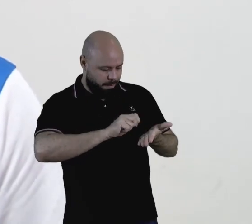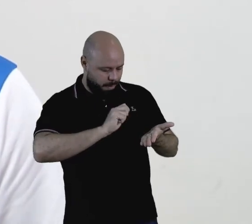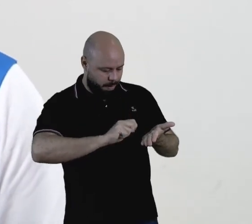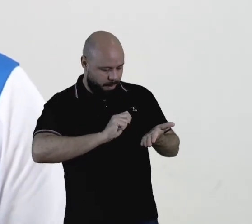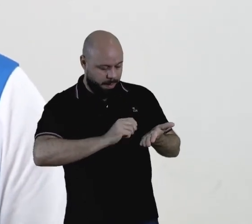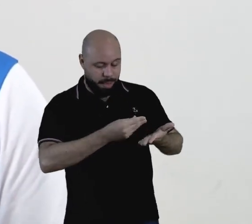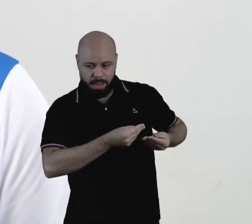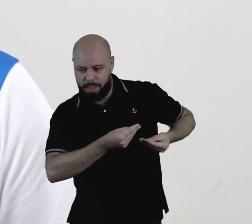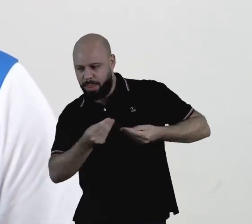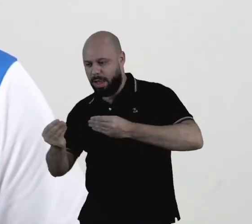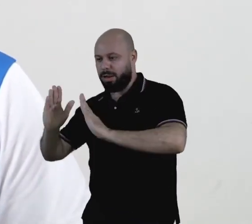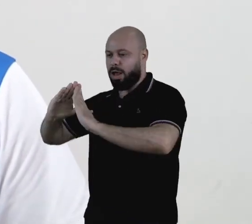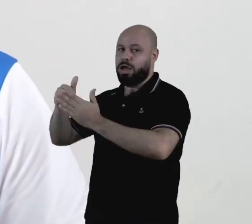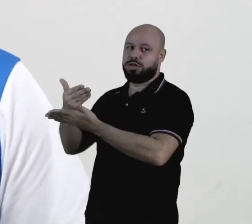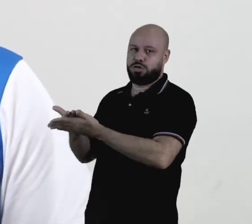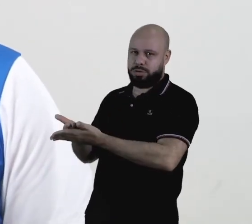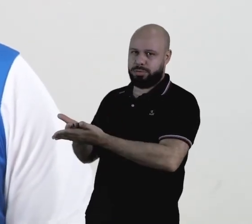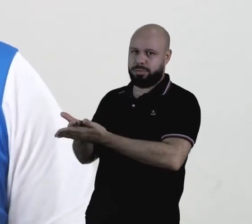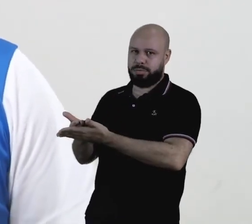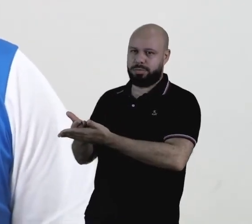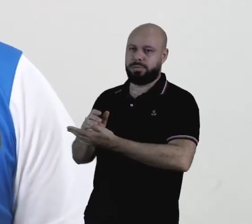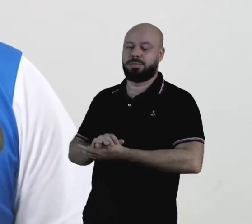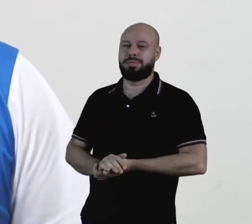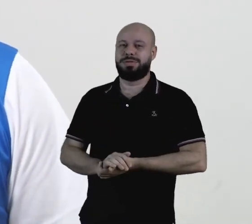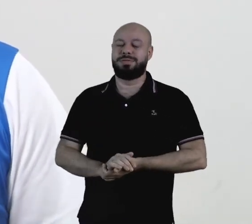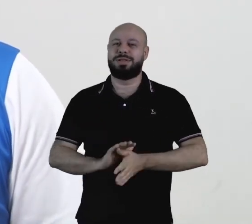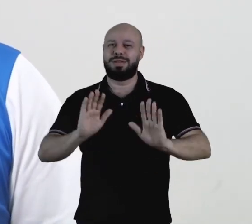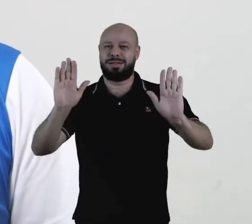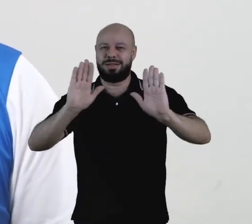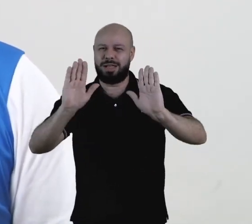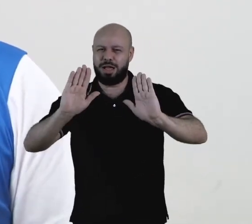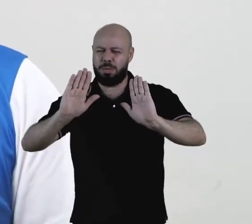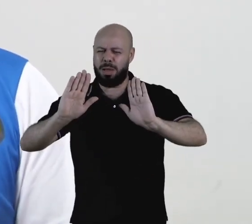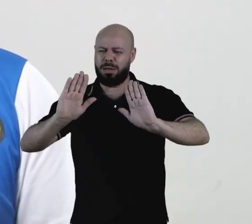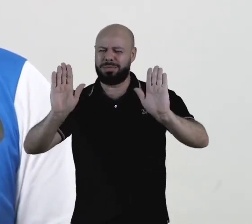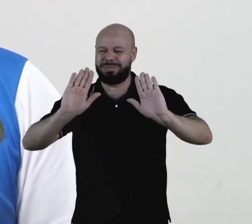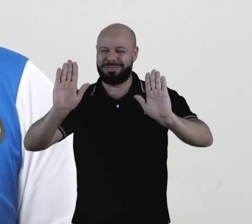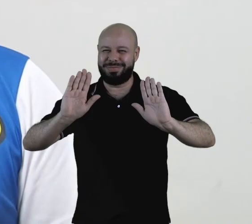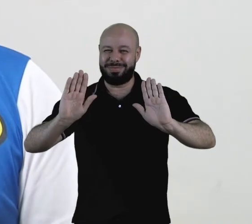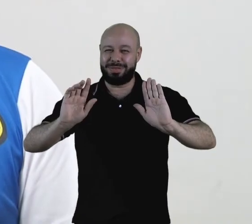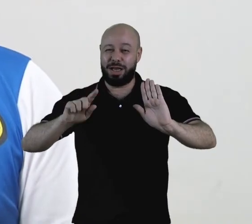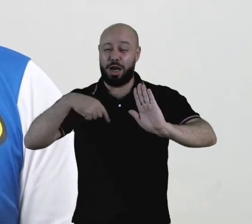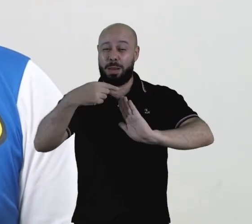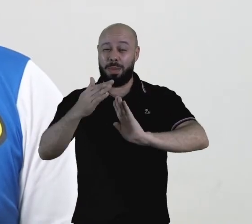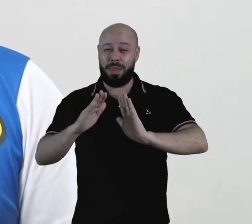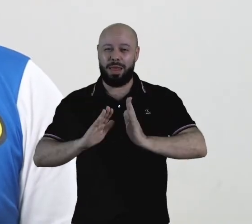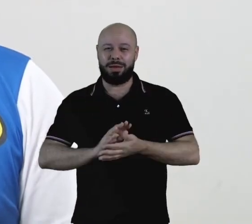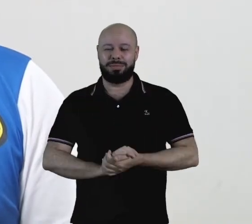devolver lá na escola, tá bom? Galera, nos vemos no próximo encontro. Valeu, tchau!